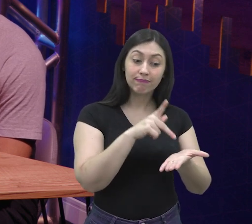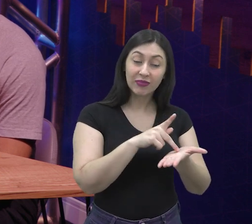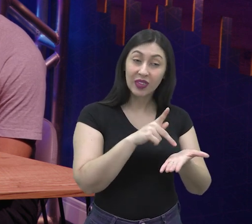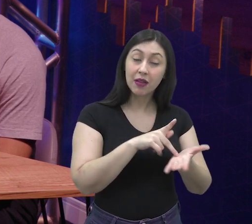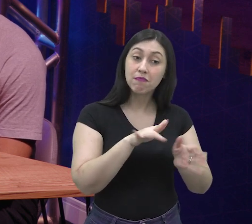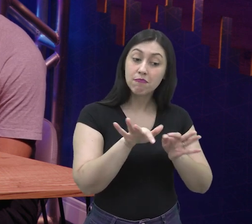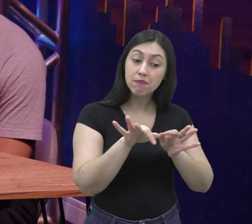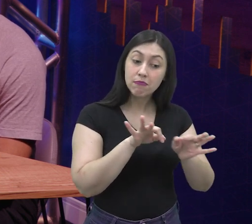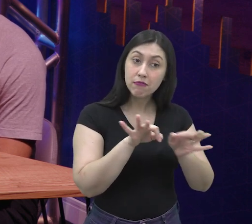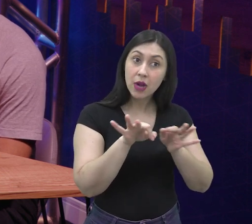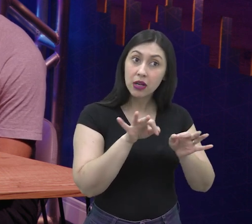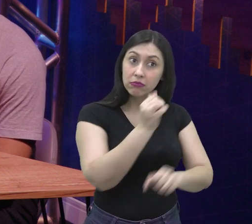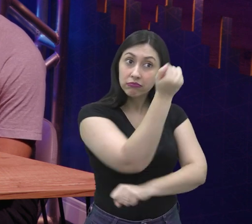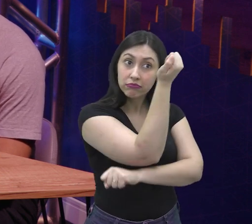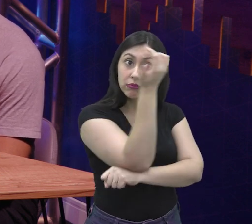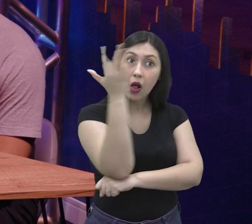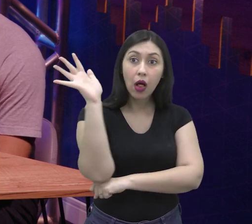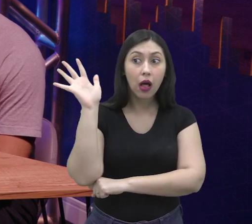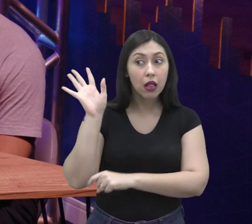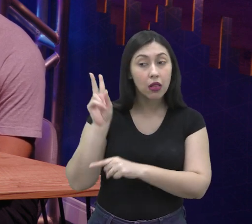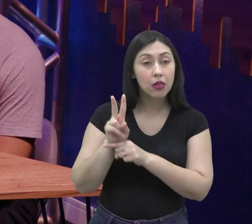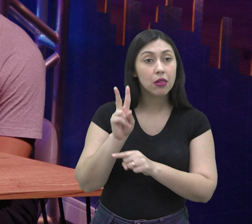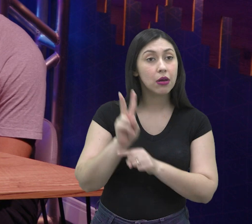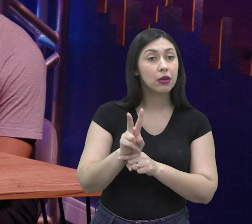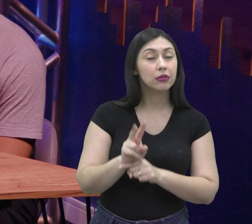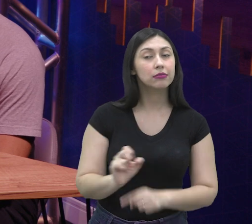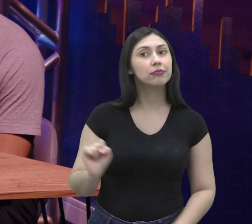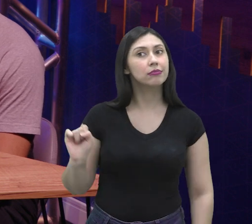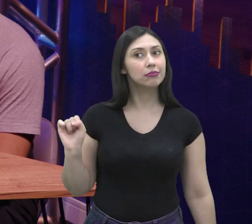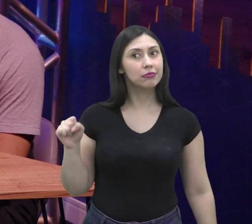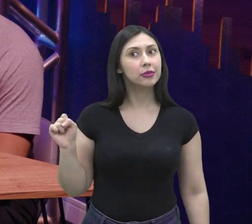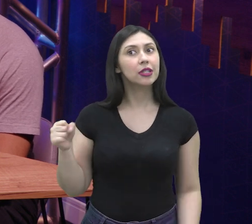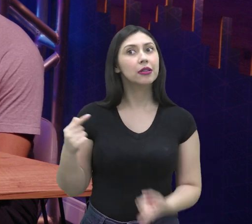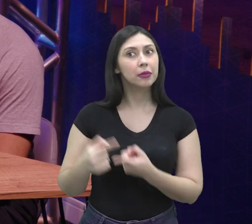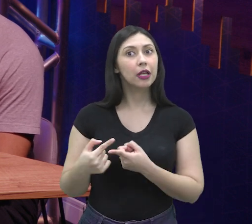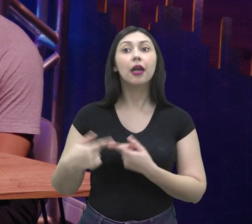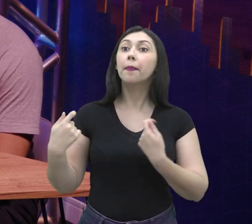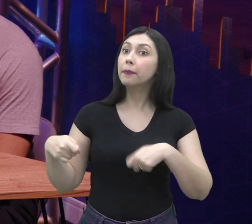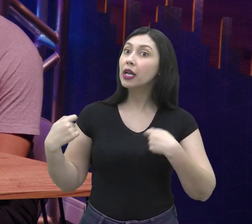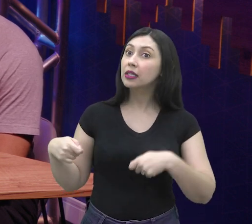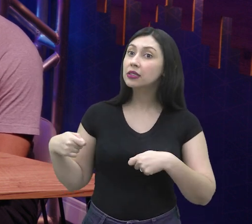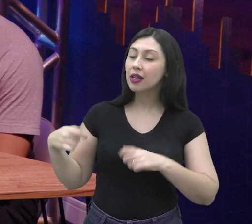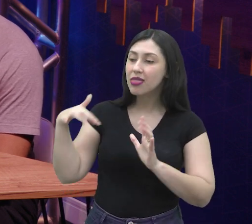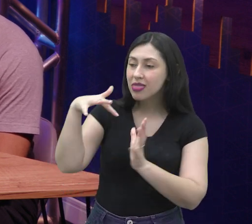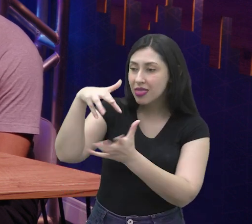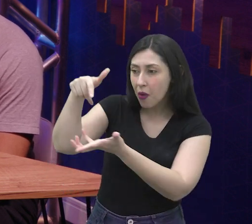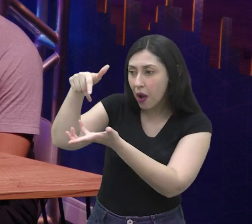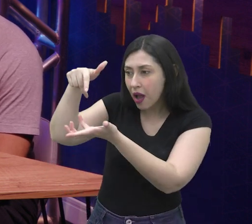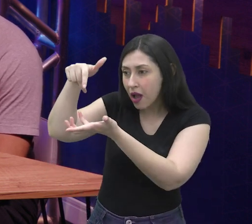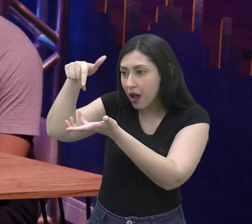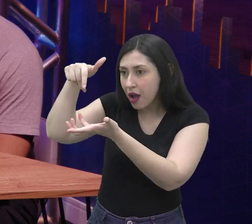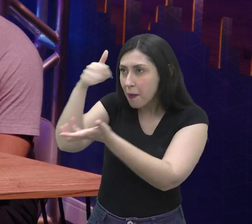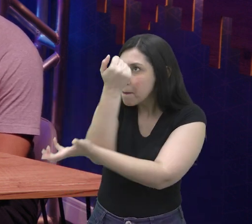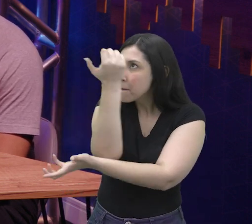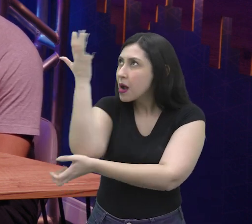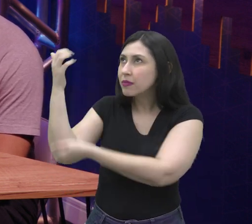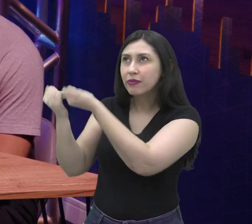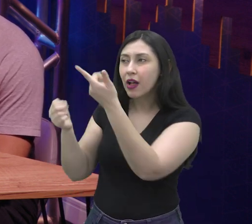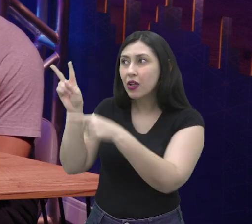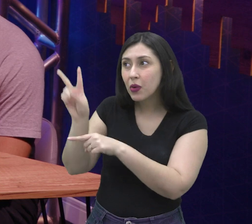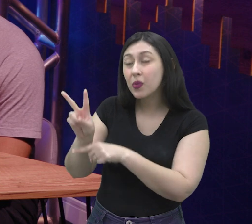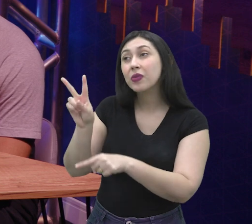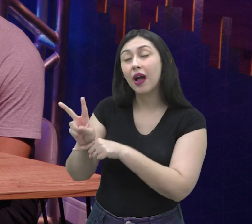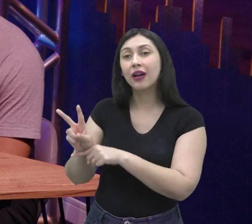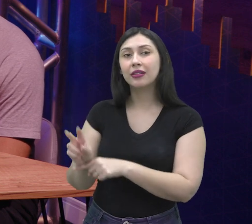tenham planos para o meio ambiente. É isso aí, porque a gente tem que cuidar da terra, galera. Senão a terra não vai cuidar da gente,